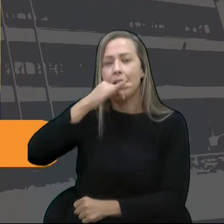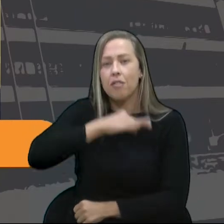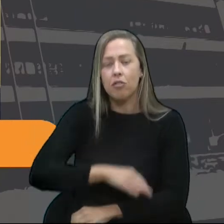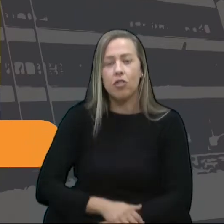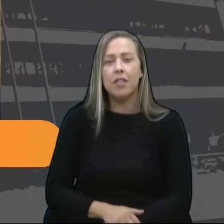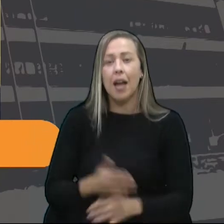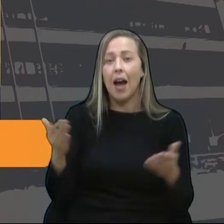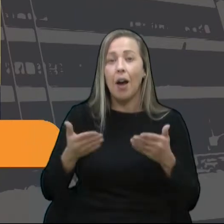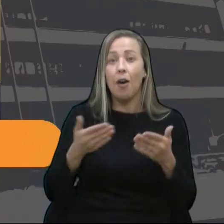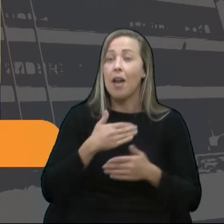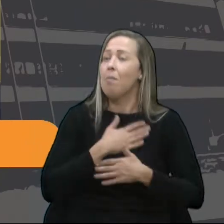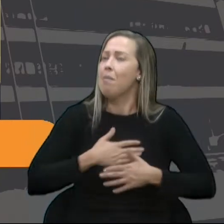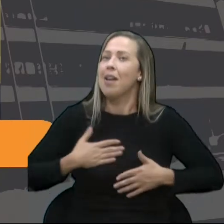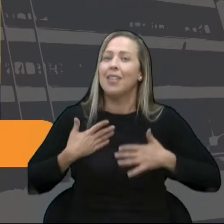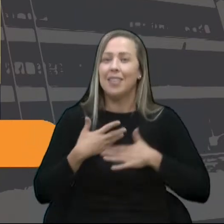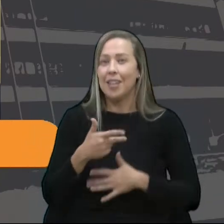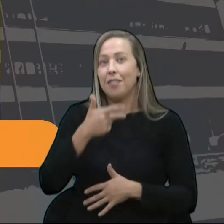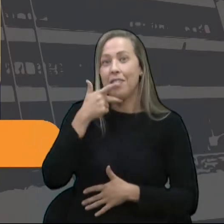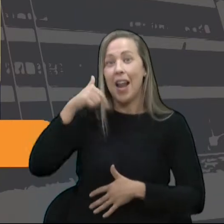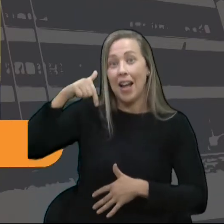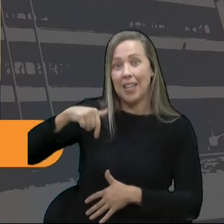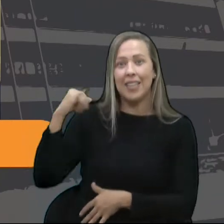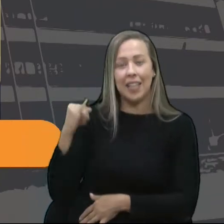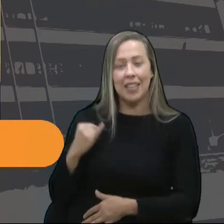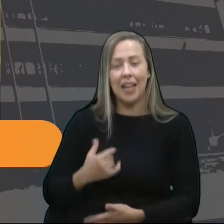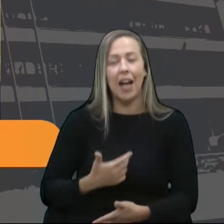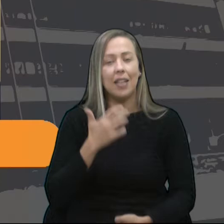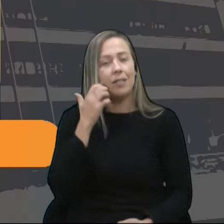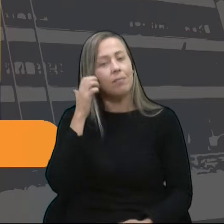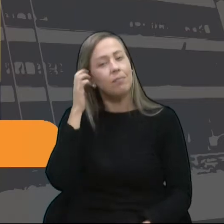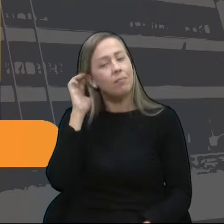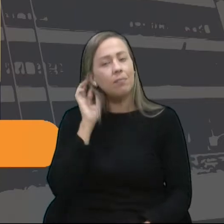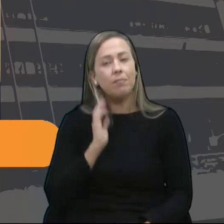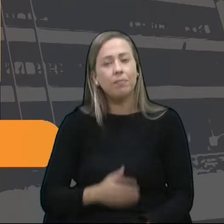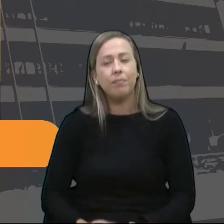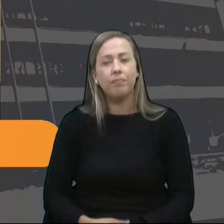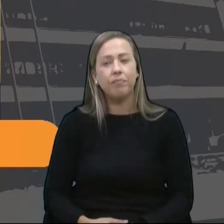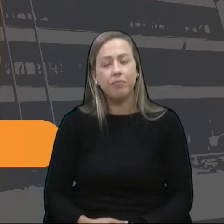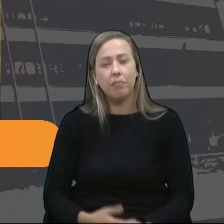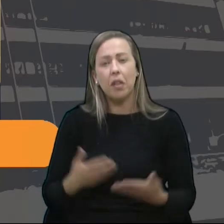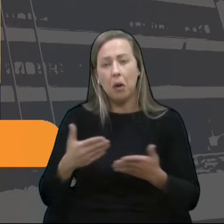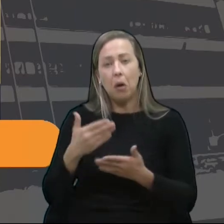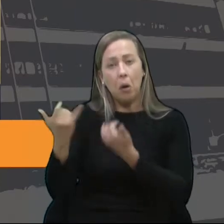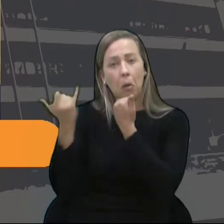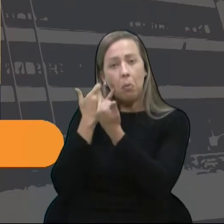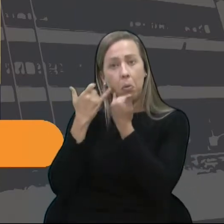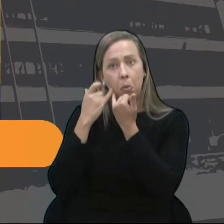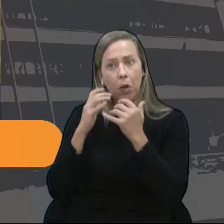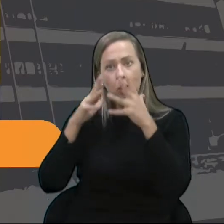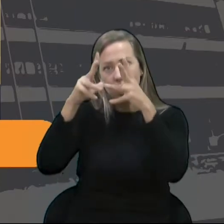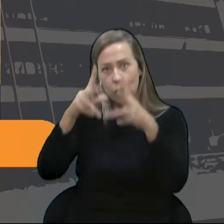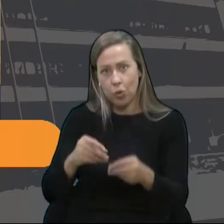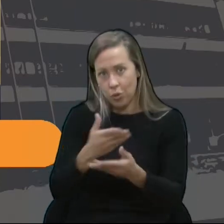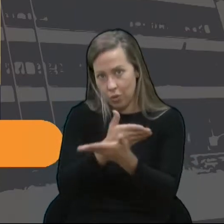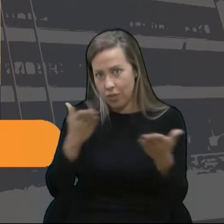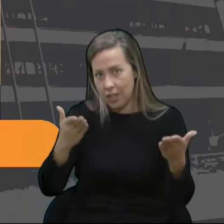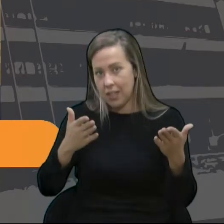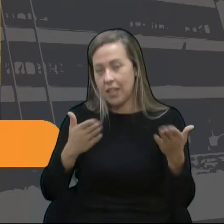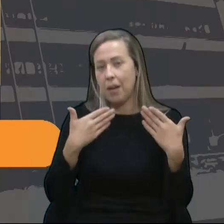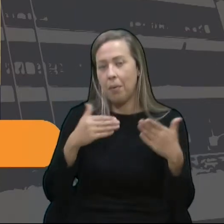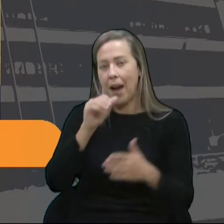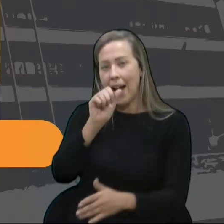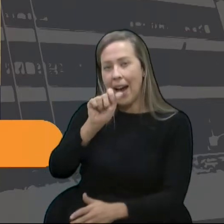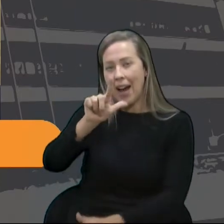momento poder falar aqui da Itália. Bom, eu ouvi atentamente as ponderações da